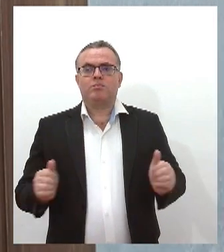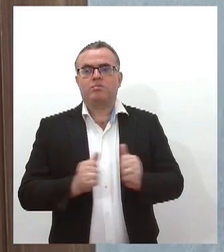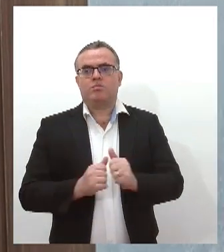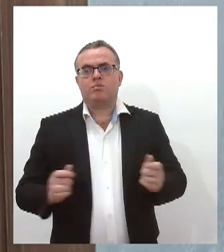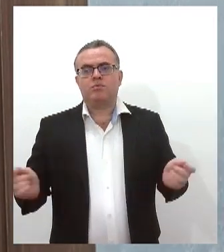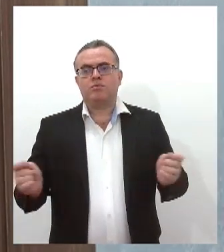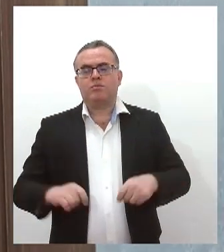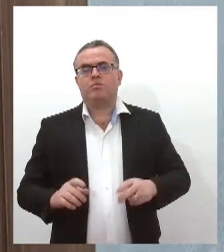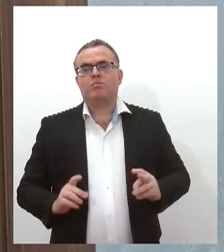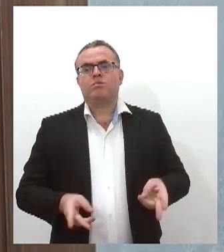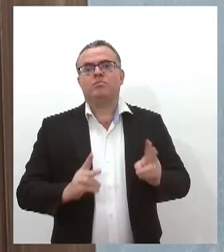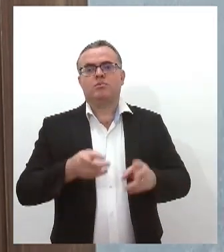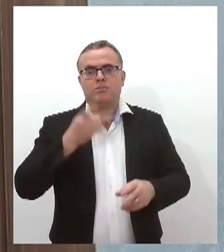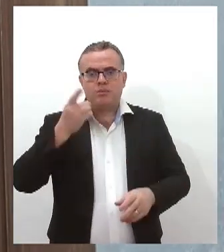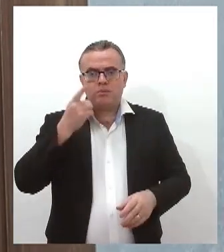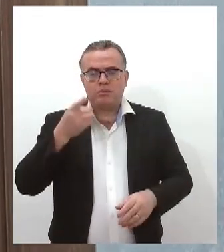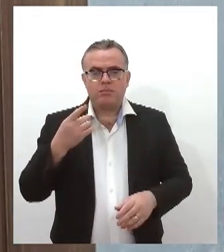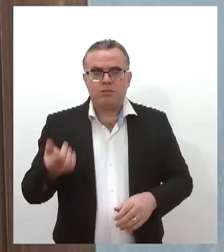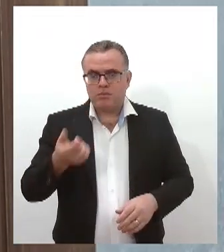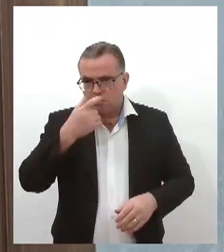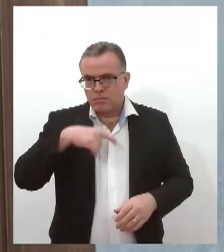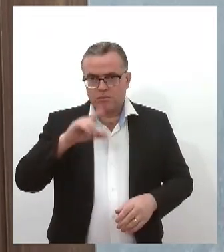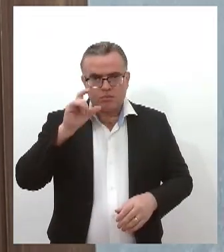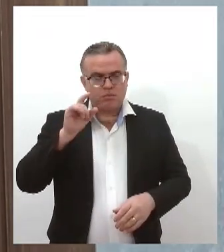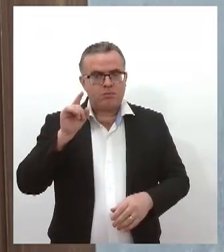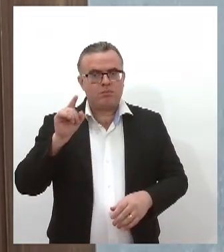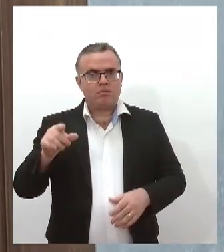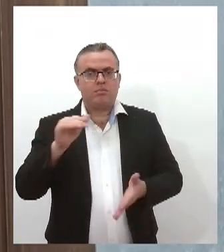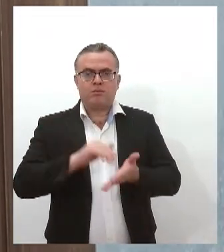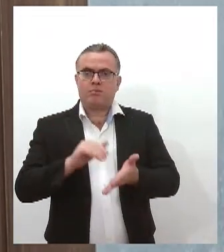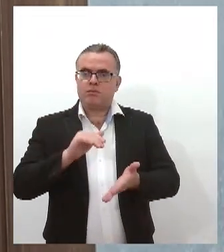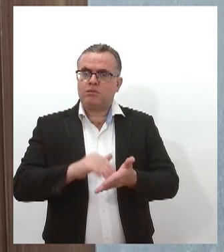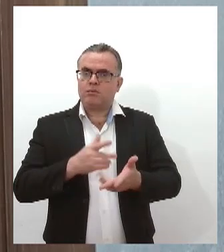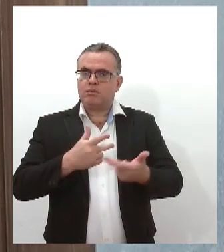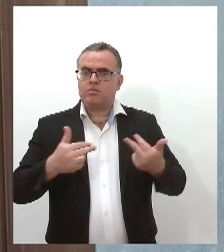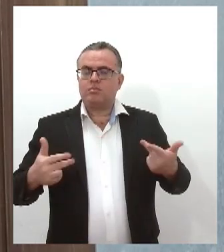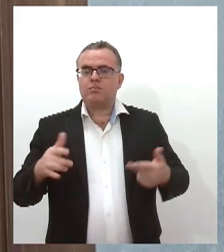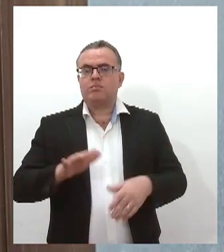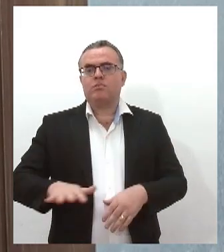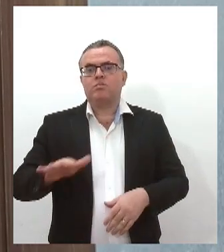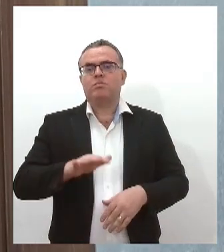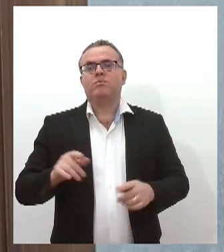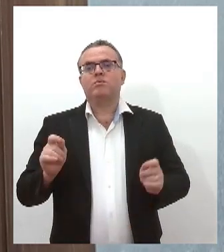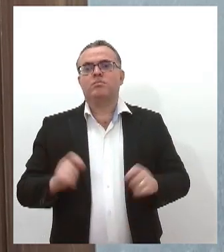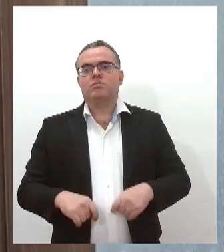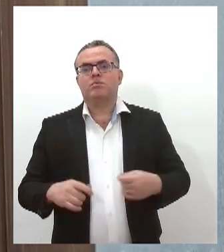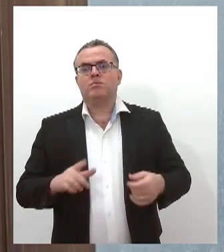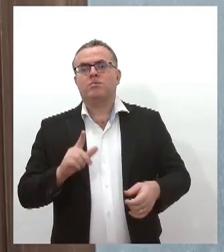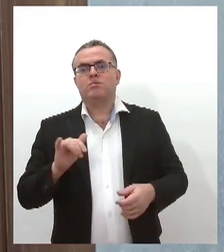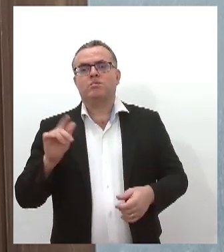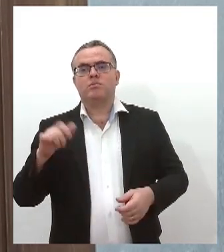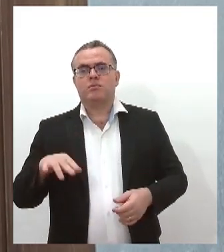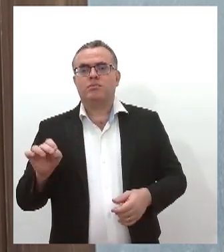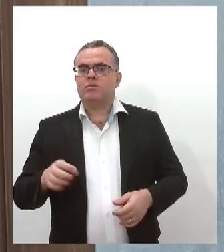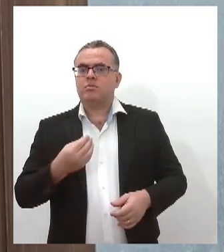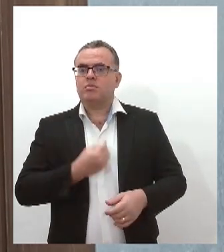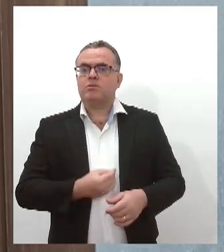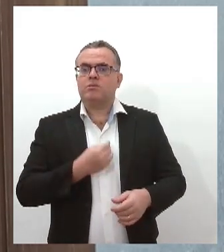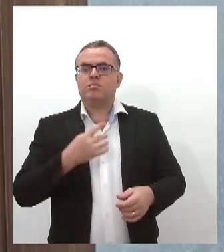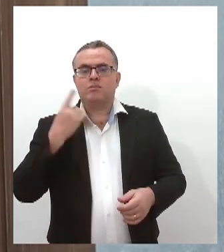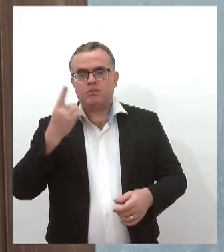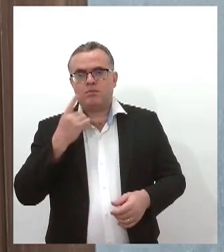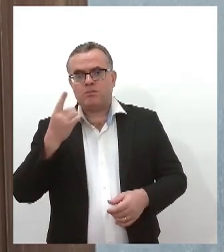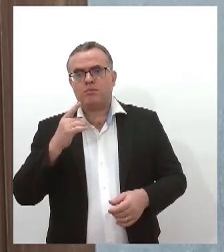nosso secretário-geral com relação à questão da UNALI, a própria Lidiane, que está fazendo parte. Nós temos o deputado também lá de Itaporanga da